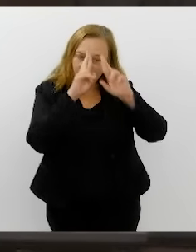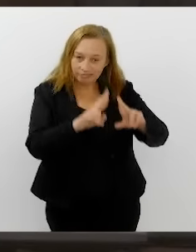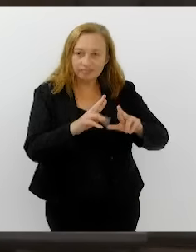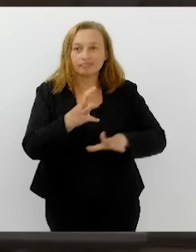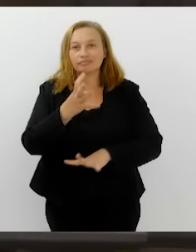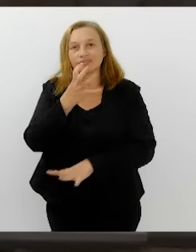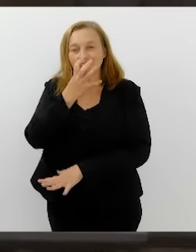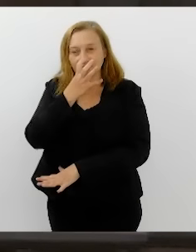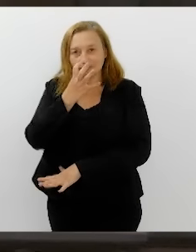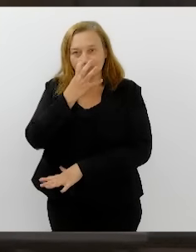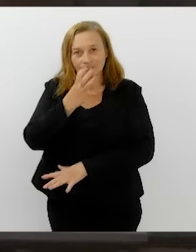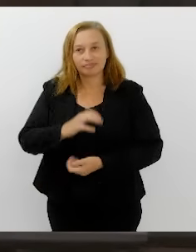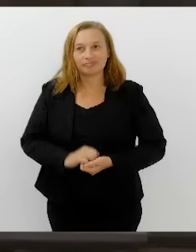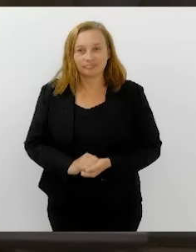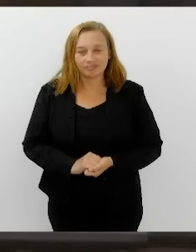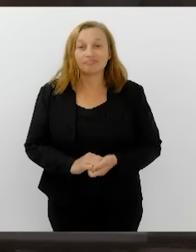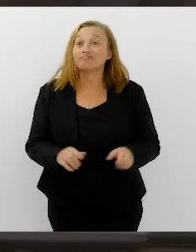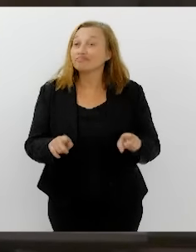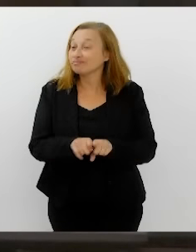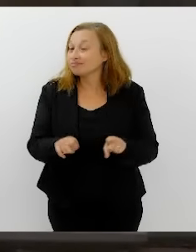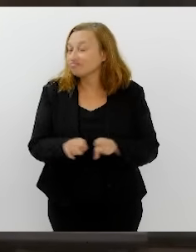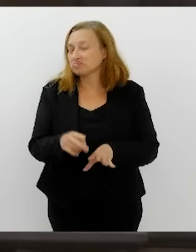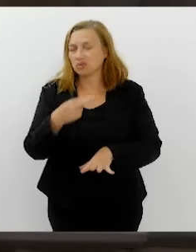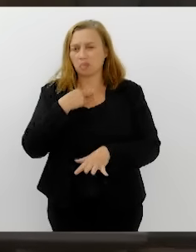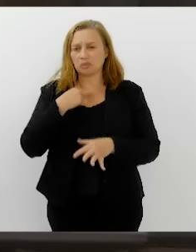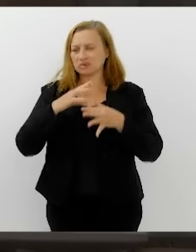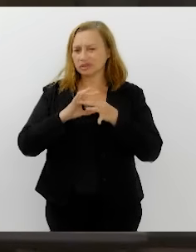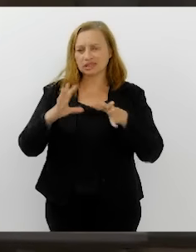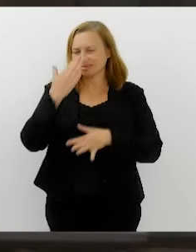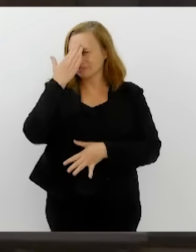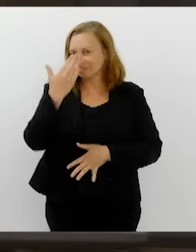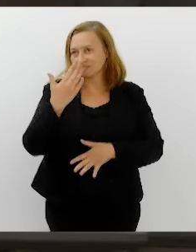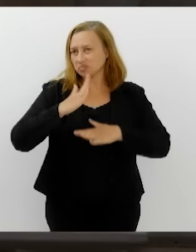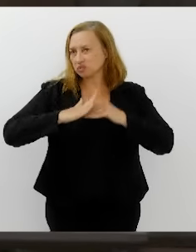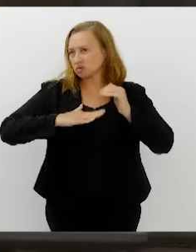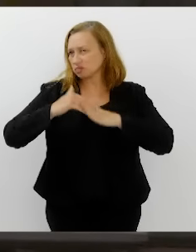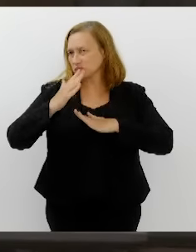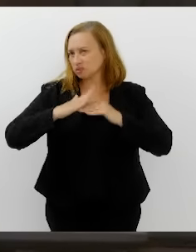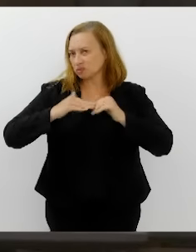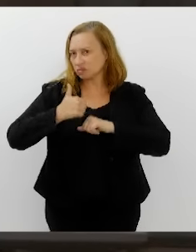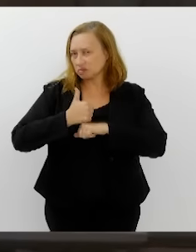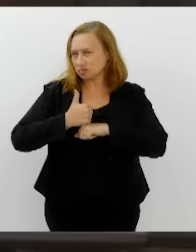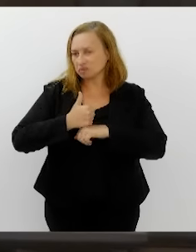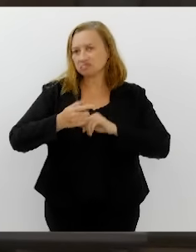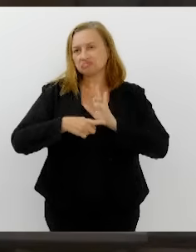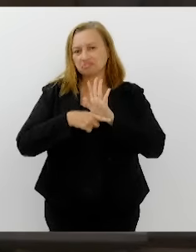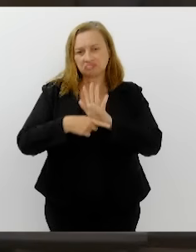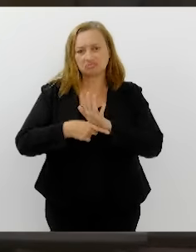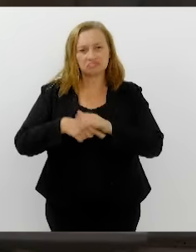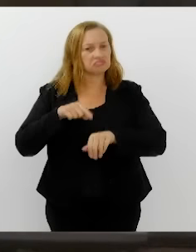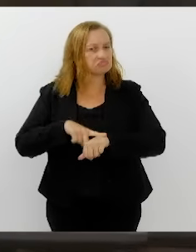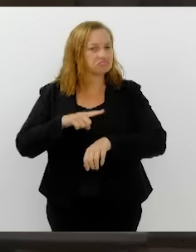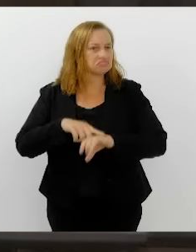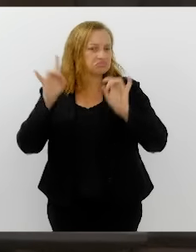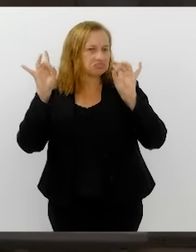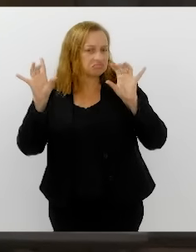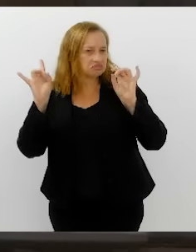admiração. Também não posso deixar de agradecer aos profissionais que contribuíram para que esse evento